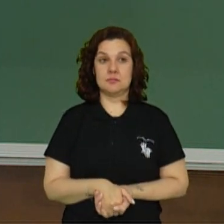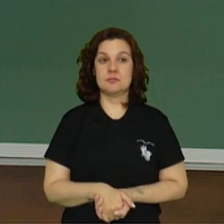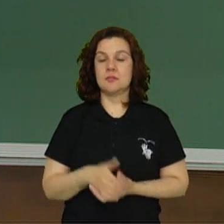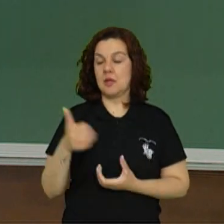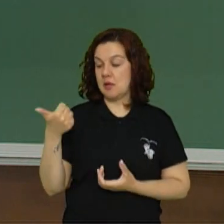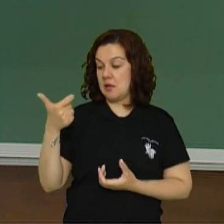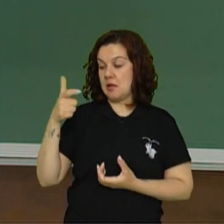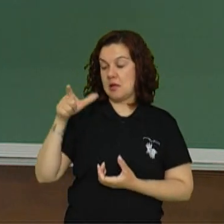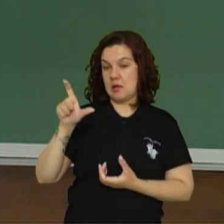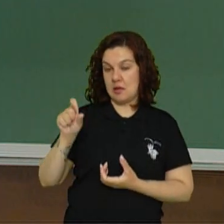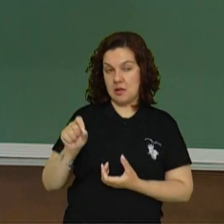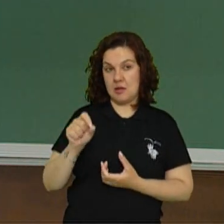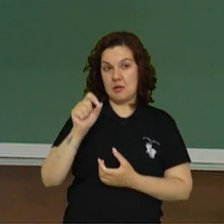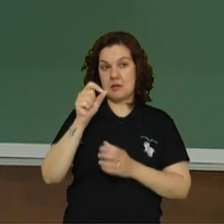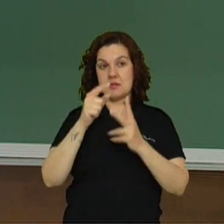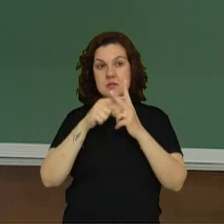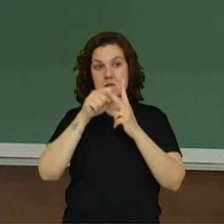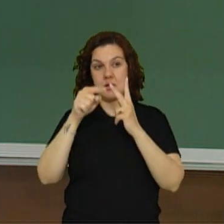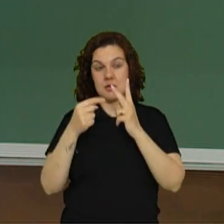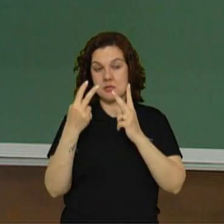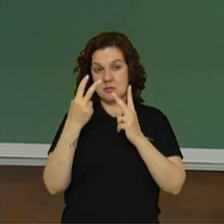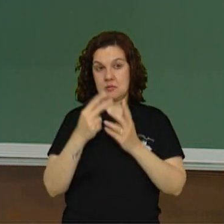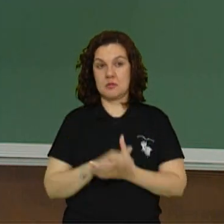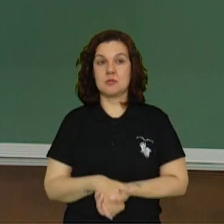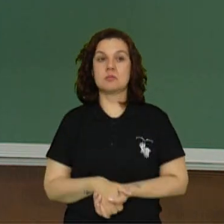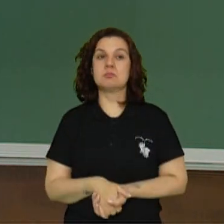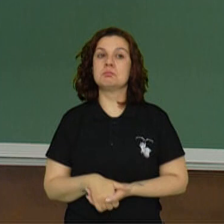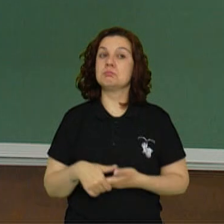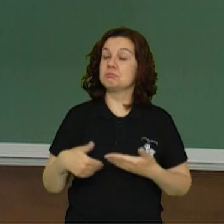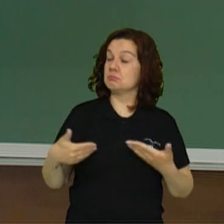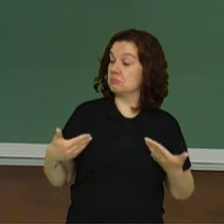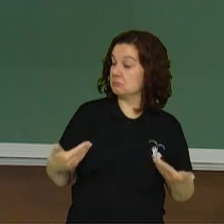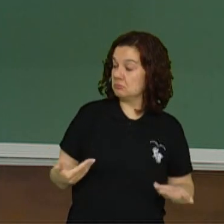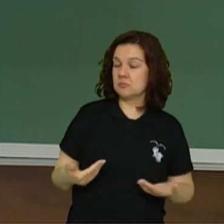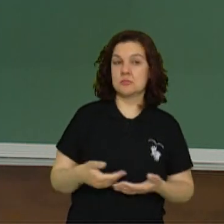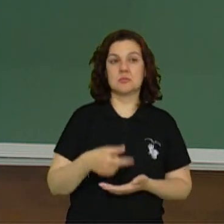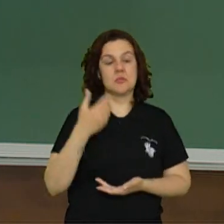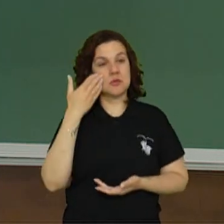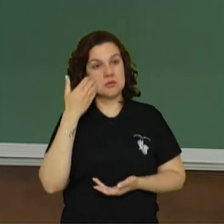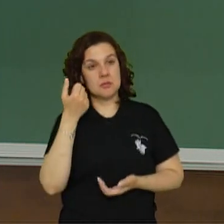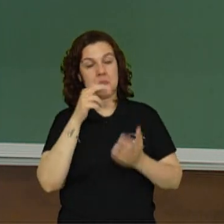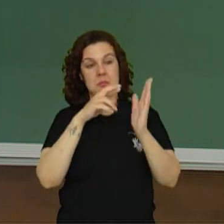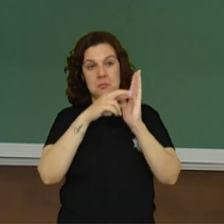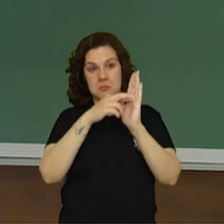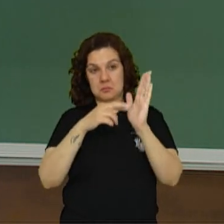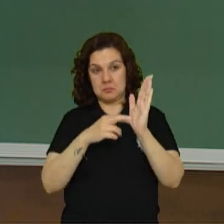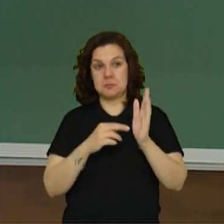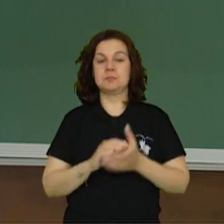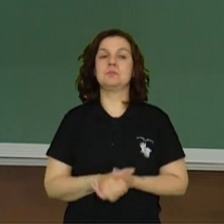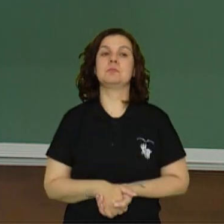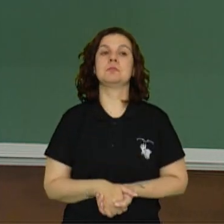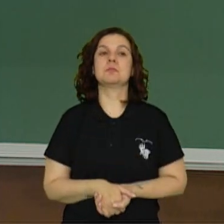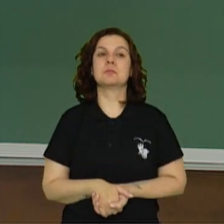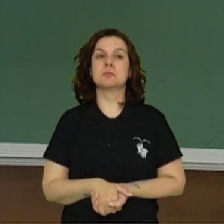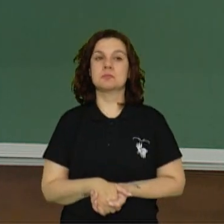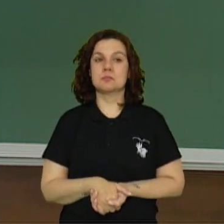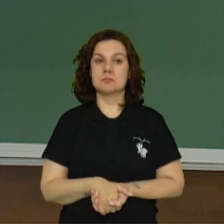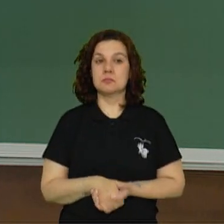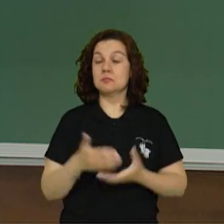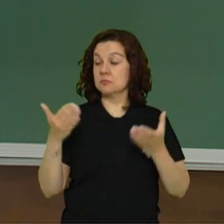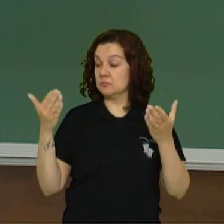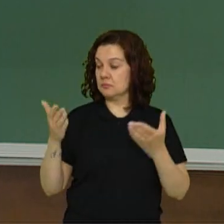mede 10 raiz de 2 centímetros. Qual é o comprimento da circunferência? Eu preciso do raio para fazer o comprimento. Vamos lá.